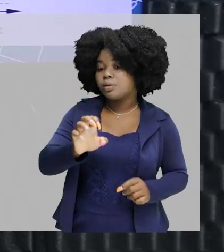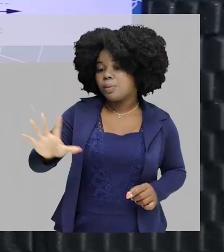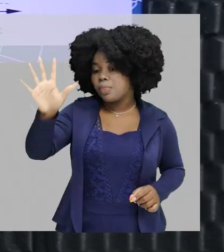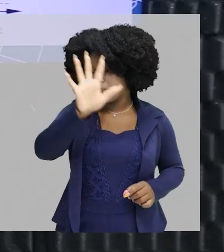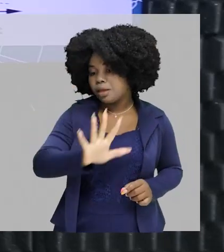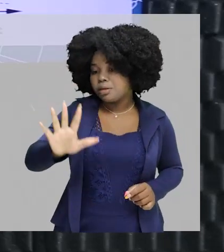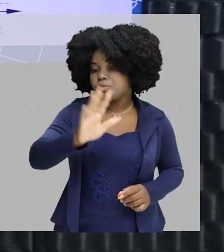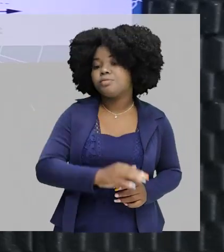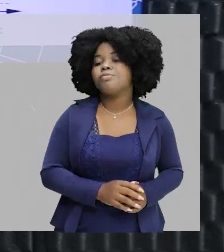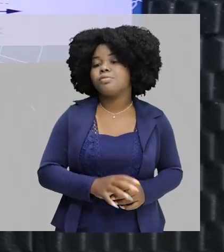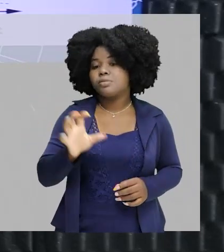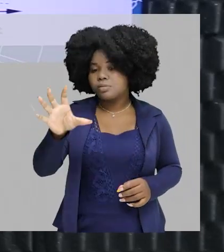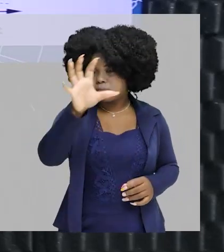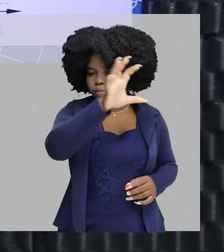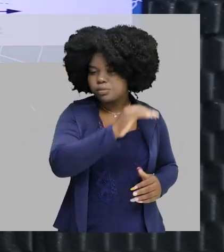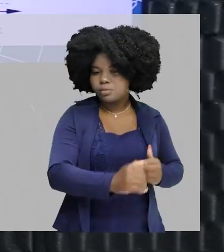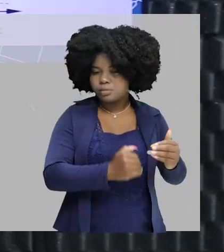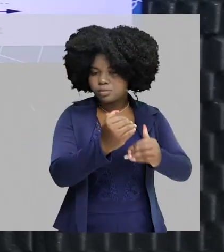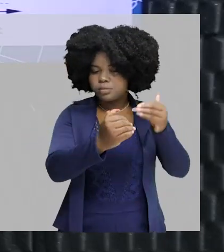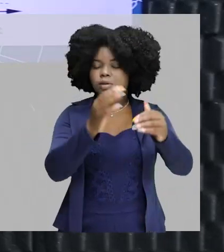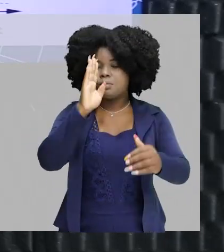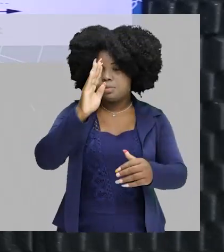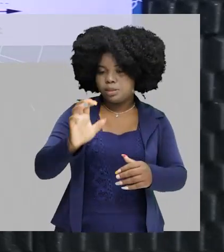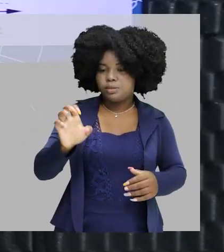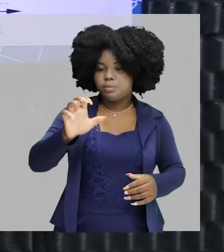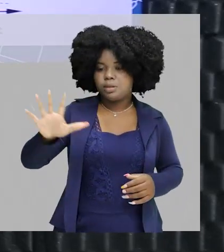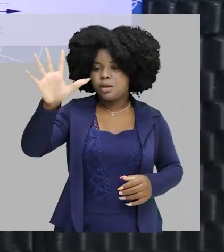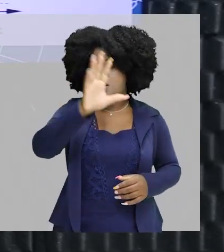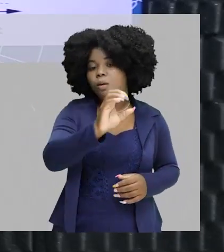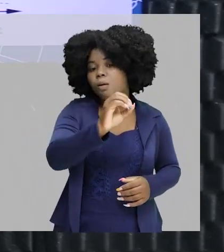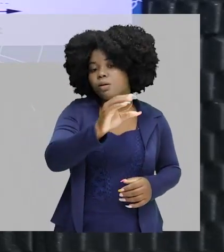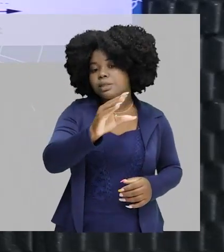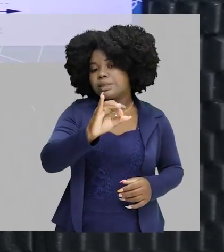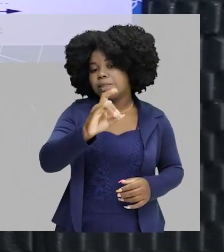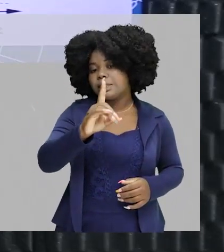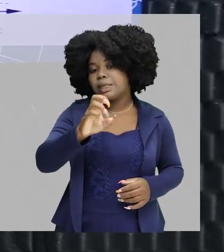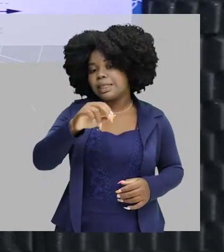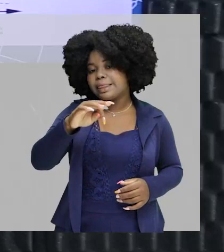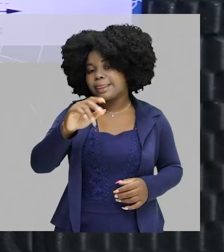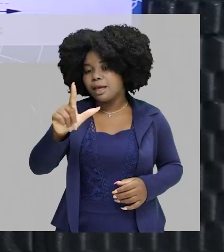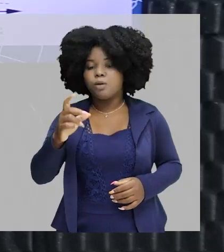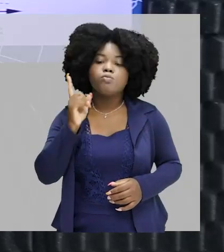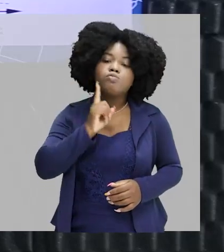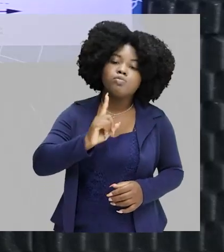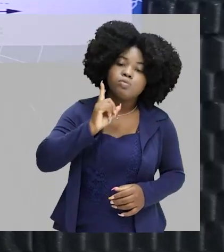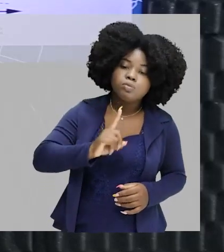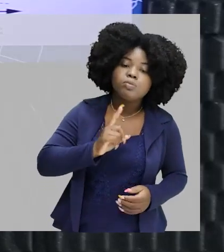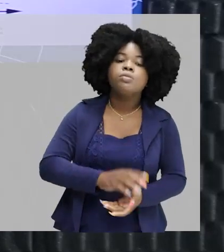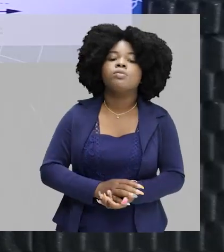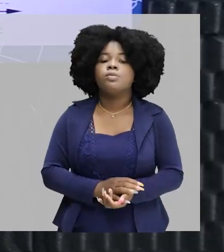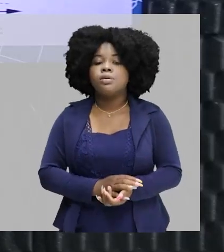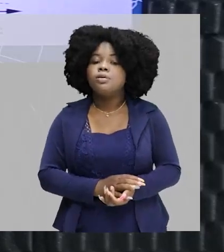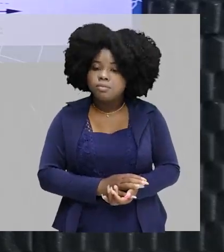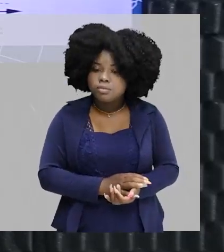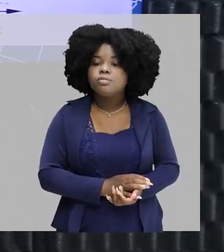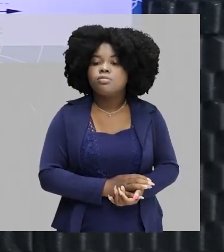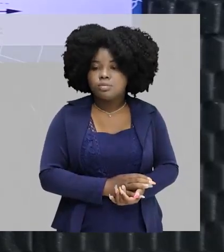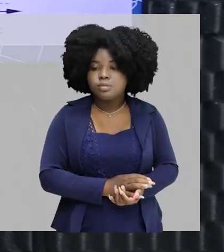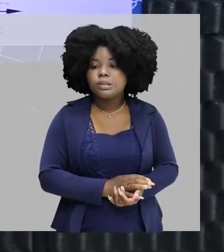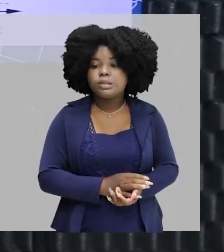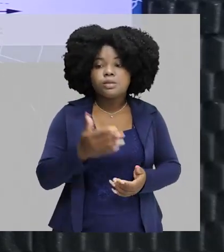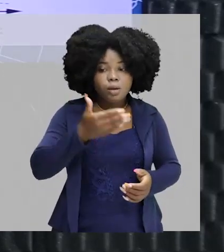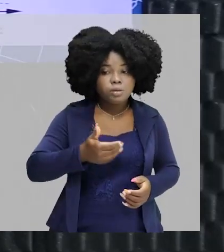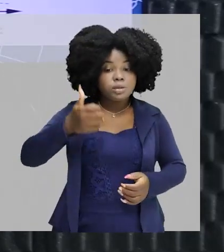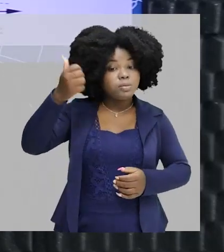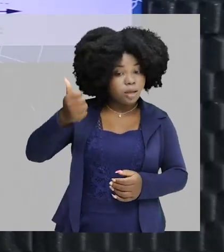regiões desenvolvidas, principalmente a Europa Ocidental, os Estados Unidos, vão estar à frente nesse processo de